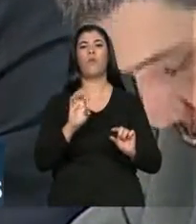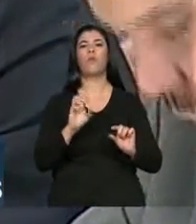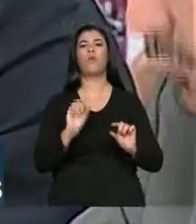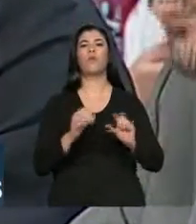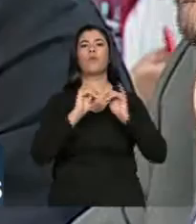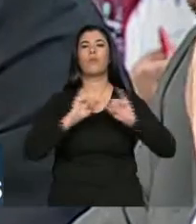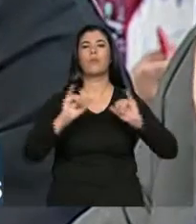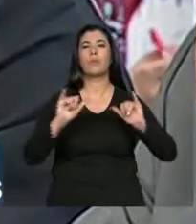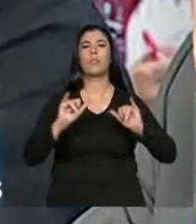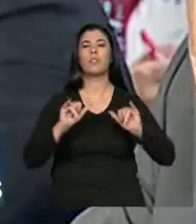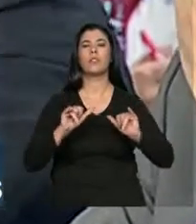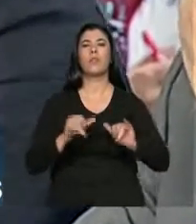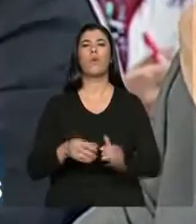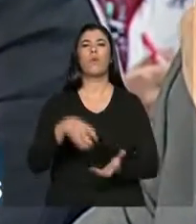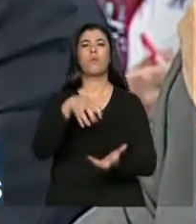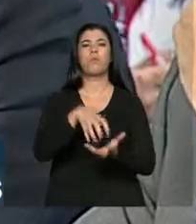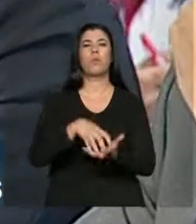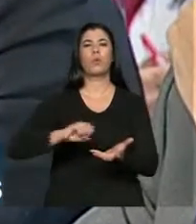são os postos consulares.